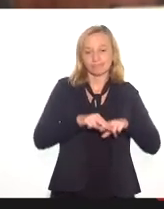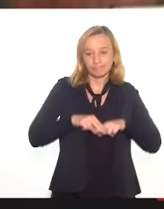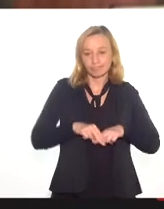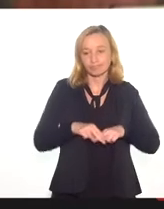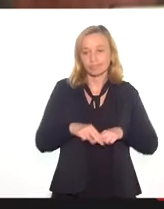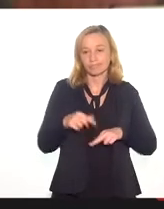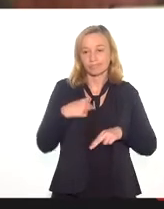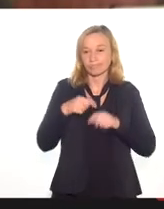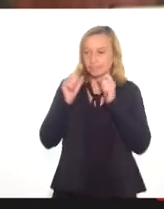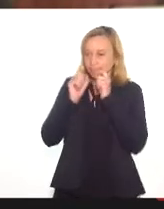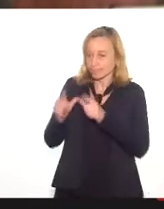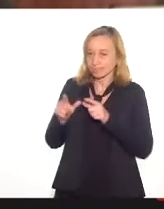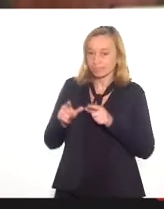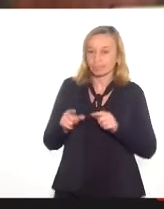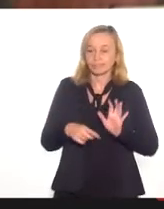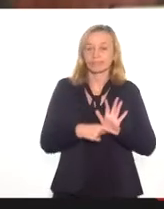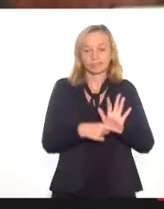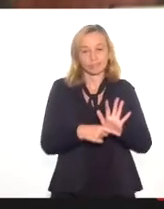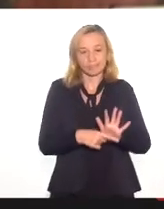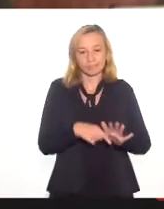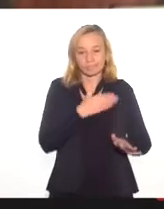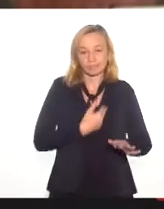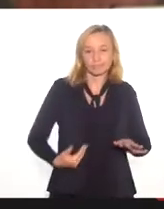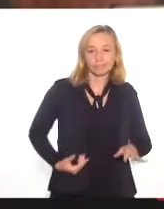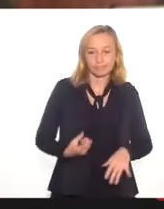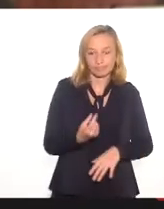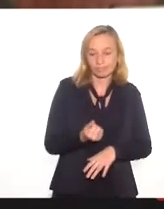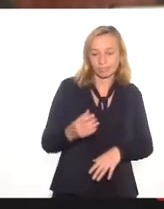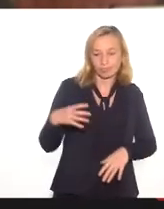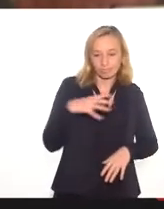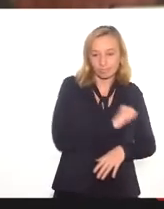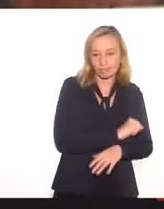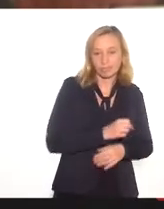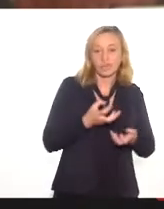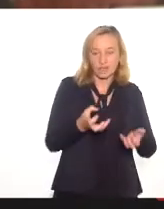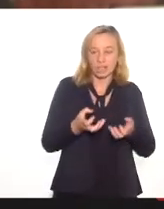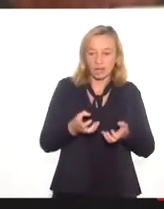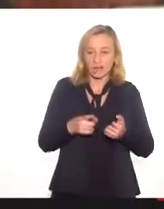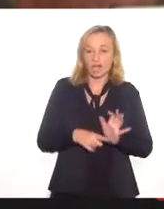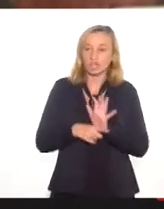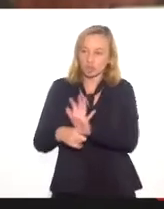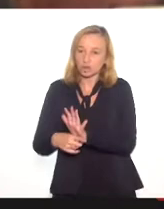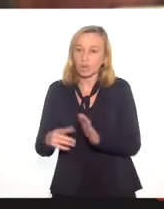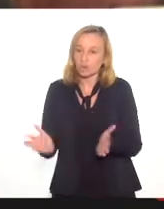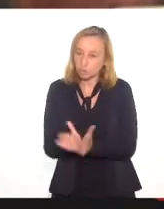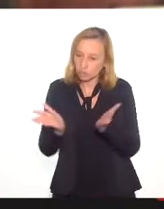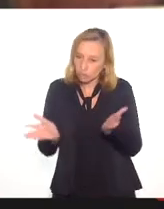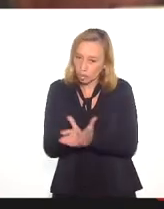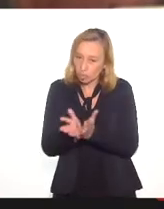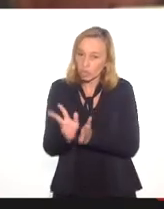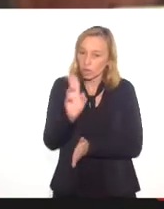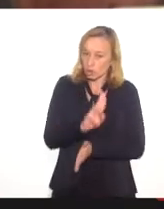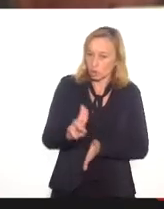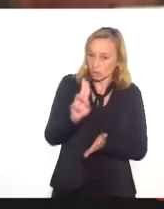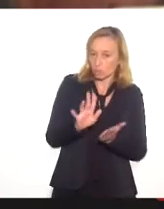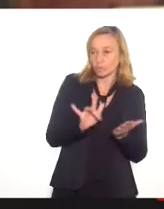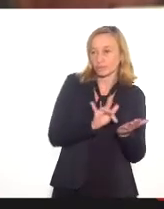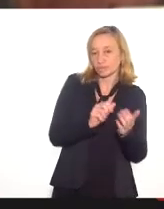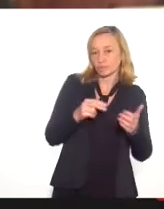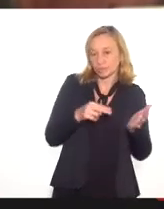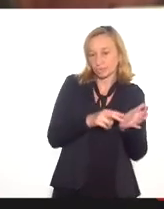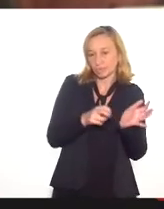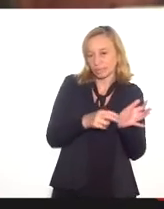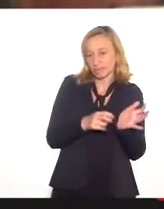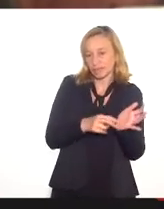geocritical auxílio emergencial. Você quer atingir os extremamente pobres e usa um aplicativo de